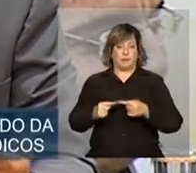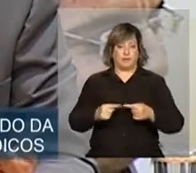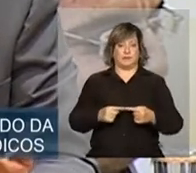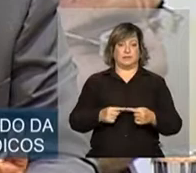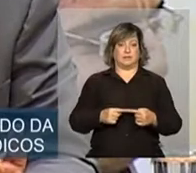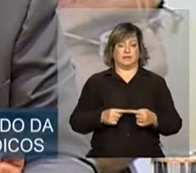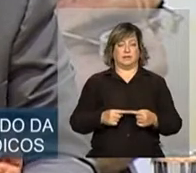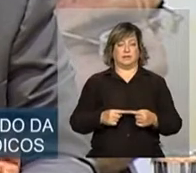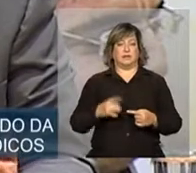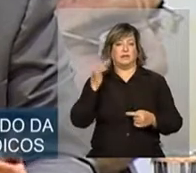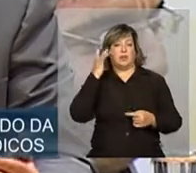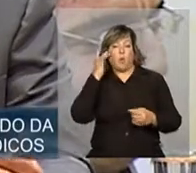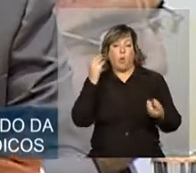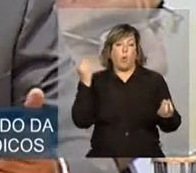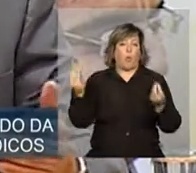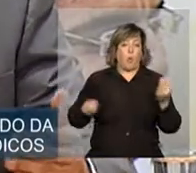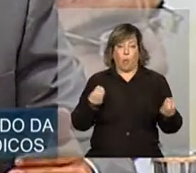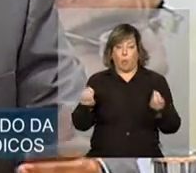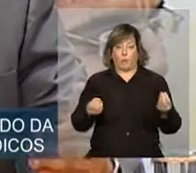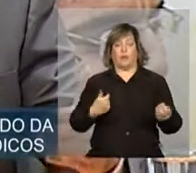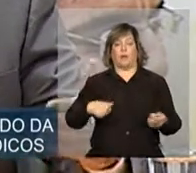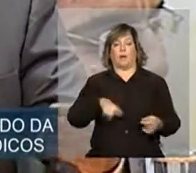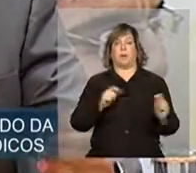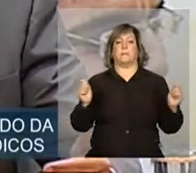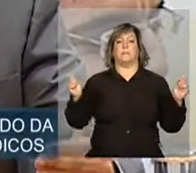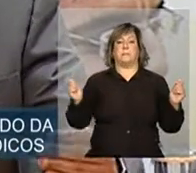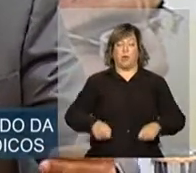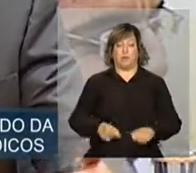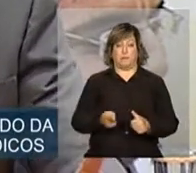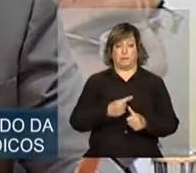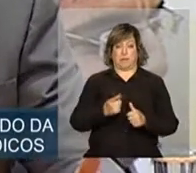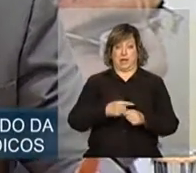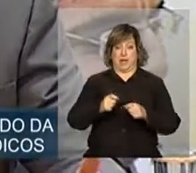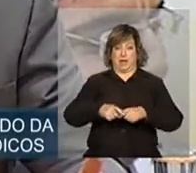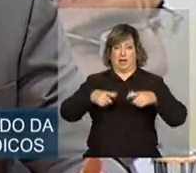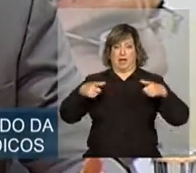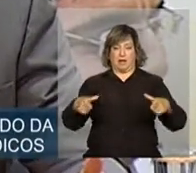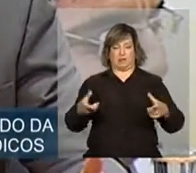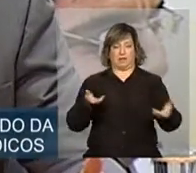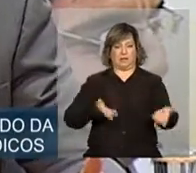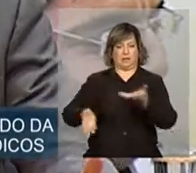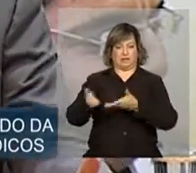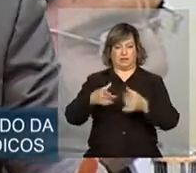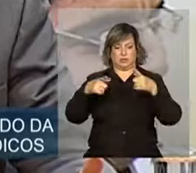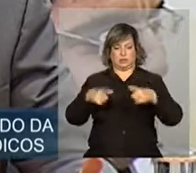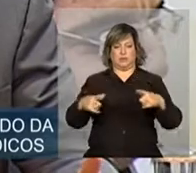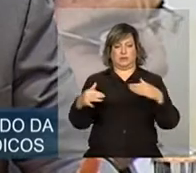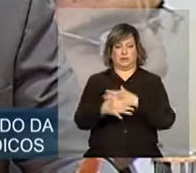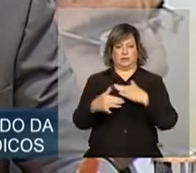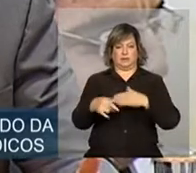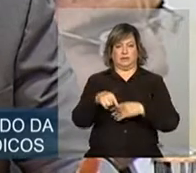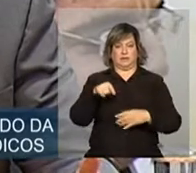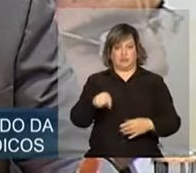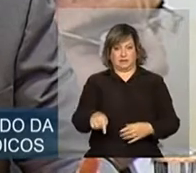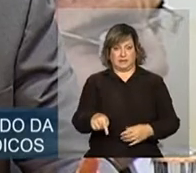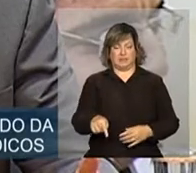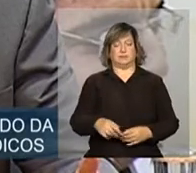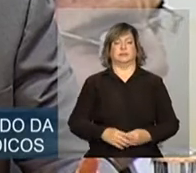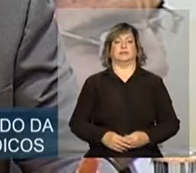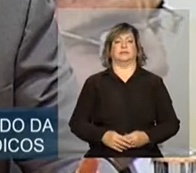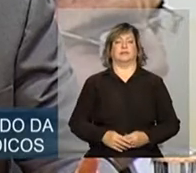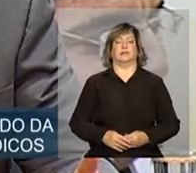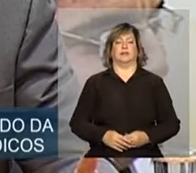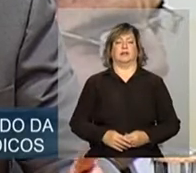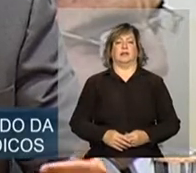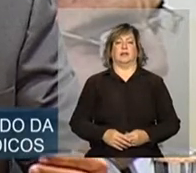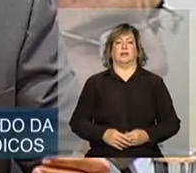de estratégias para que a gente possa primeiro ampliar o atendimento na região metropolitana a periferia das grandes cidades